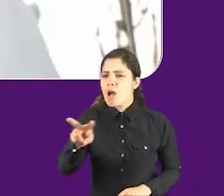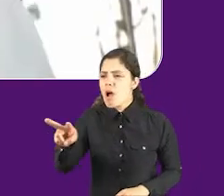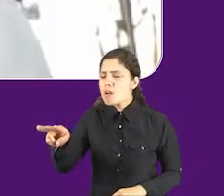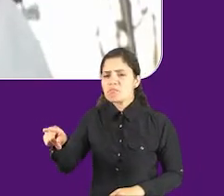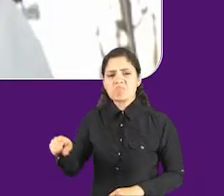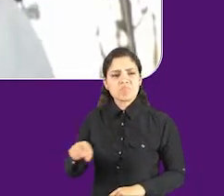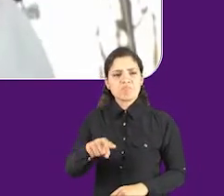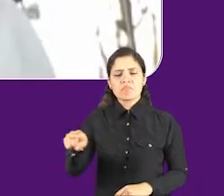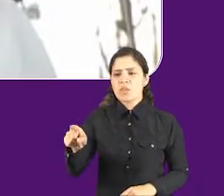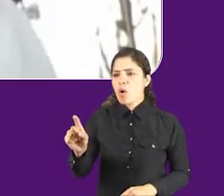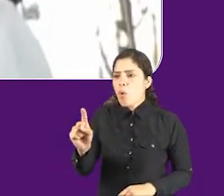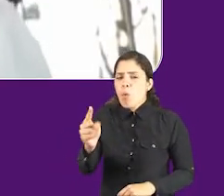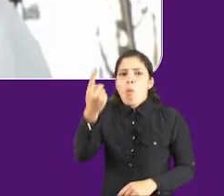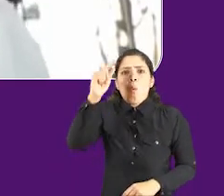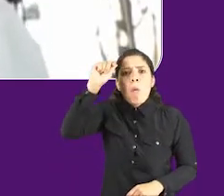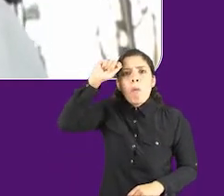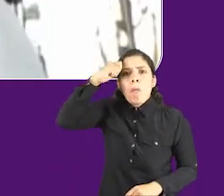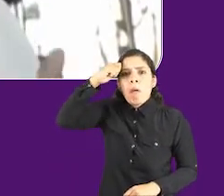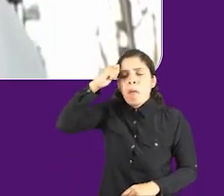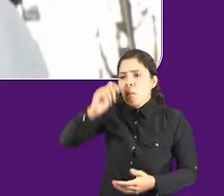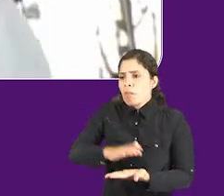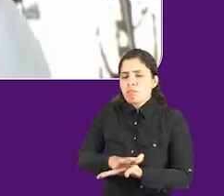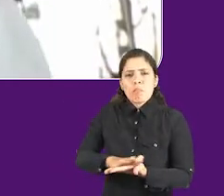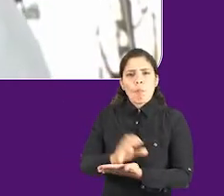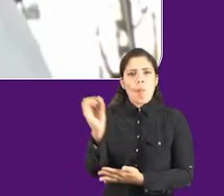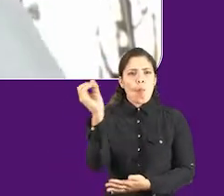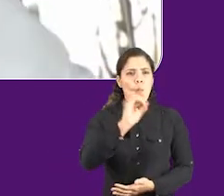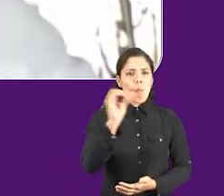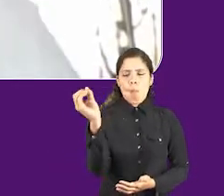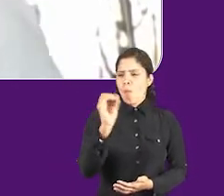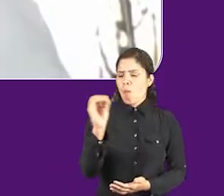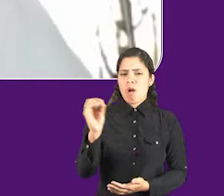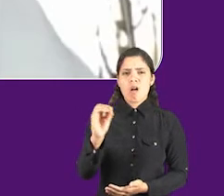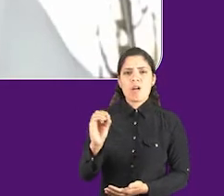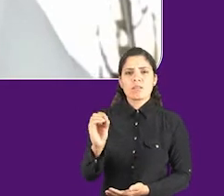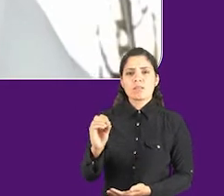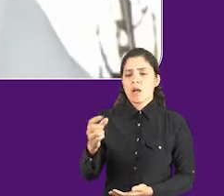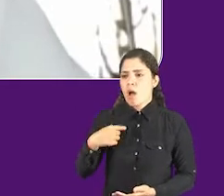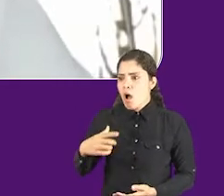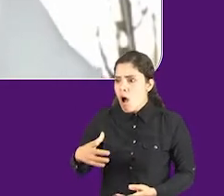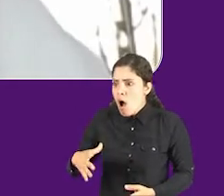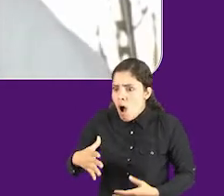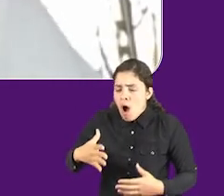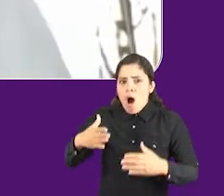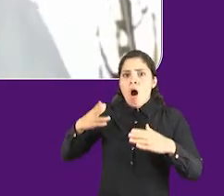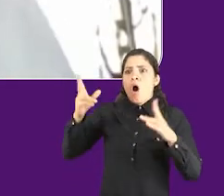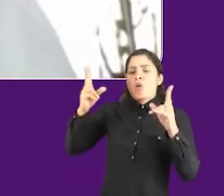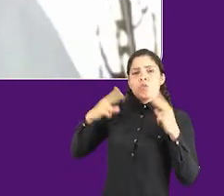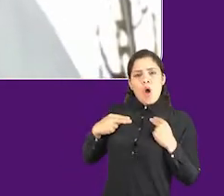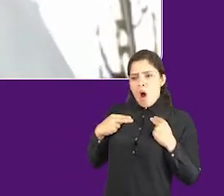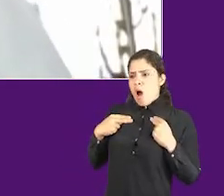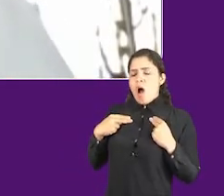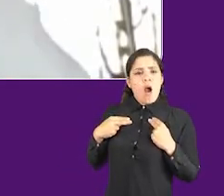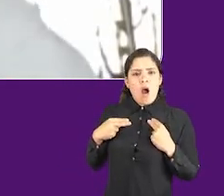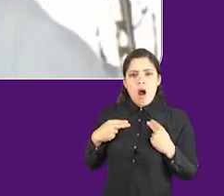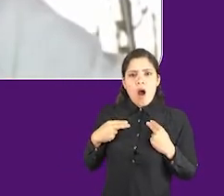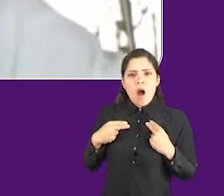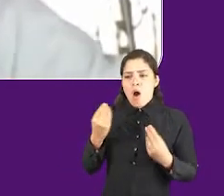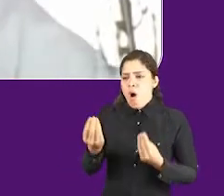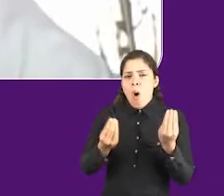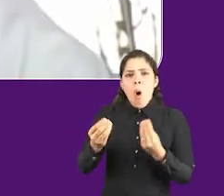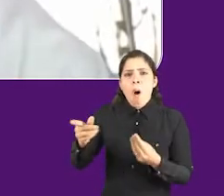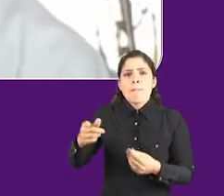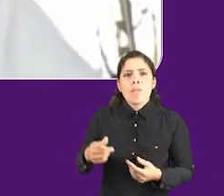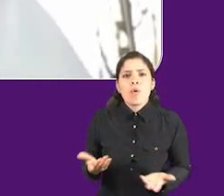e foi um choque emocional Grande para mim importante para São Paulo e passei mal do meu time e